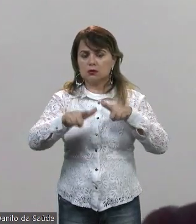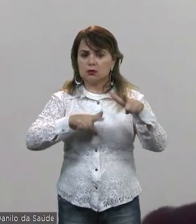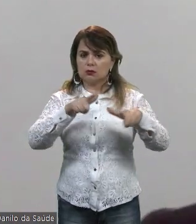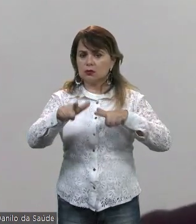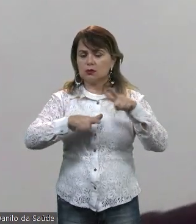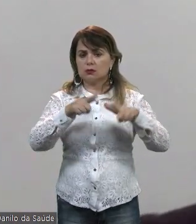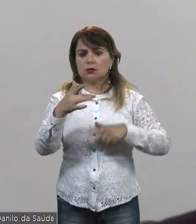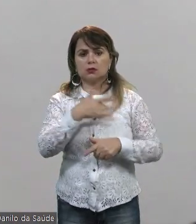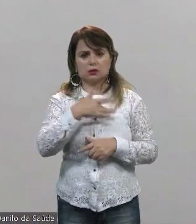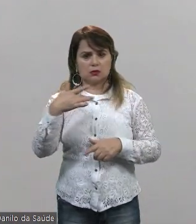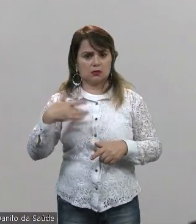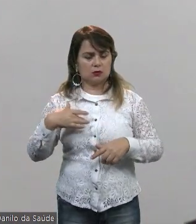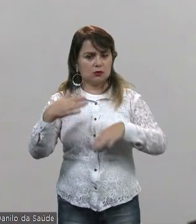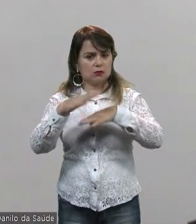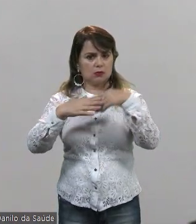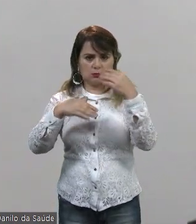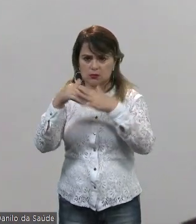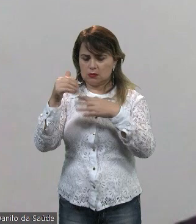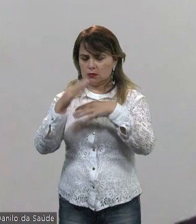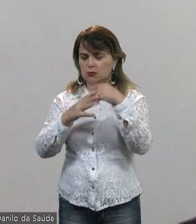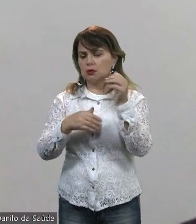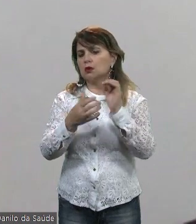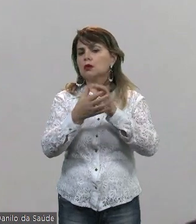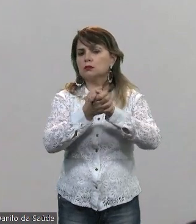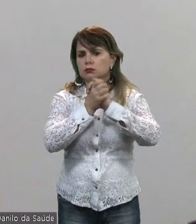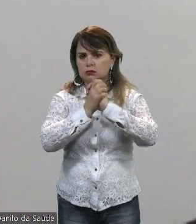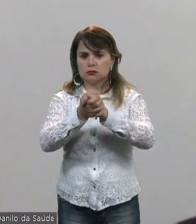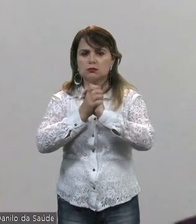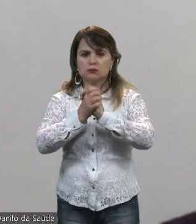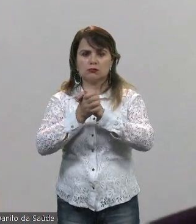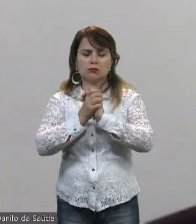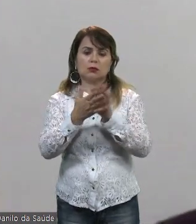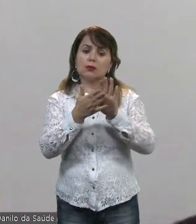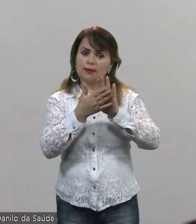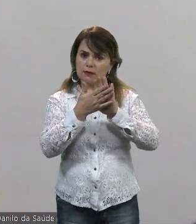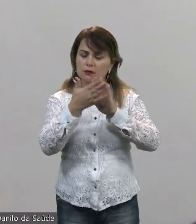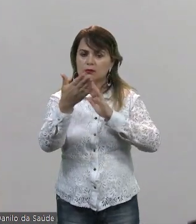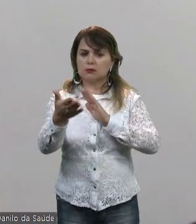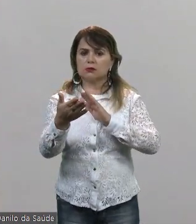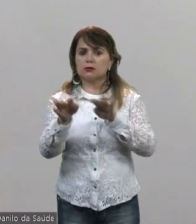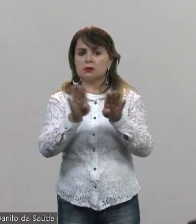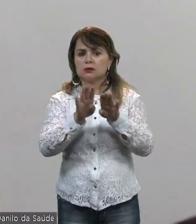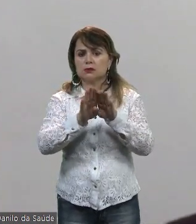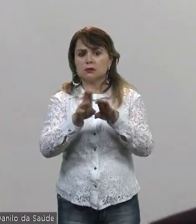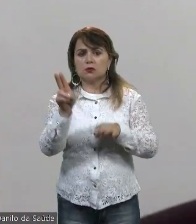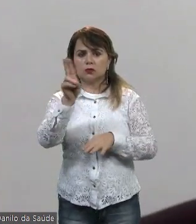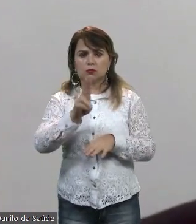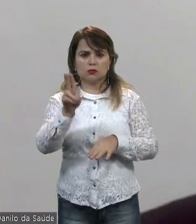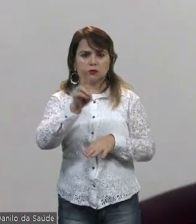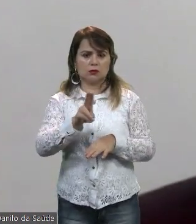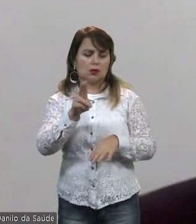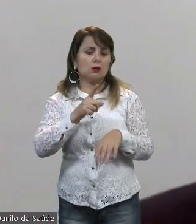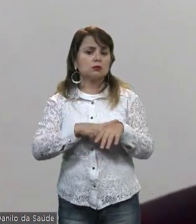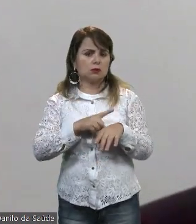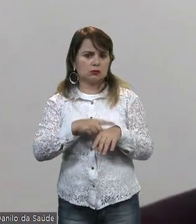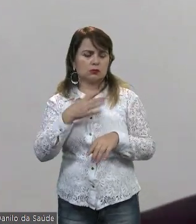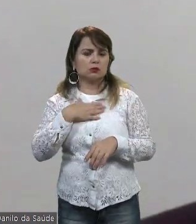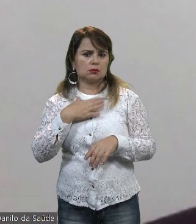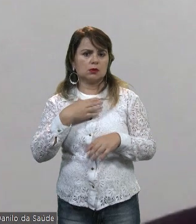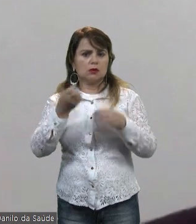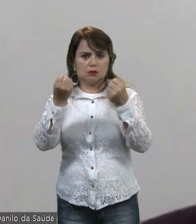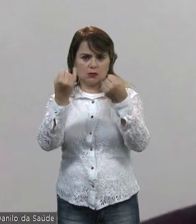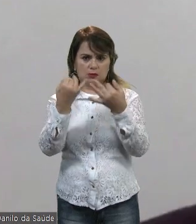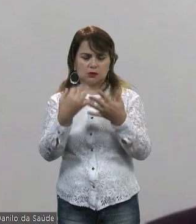saúde e, aliás, quero também utilizar desse espaço a pedido, inclusive, dos